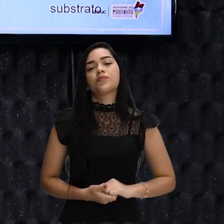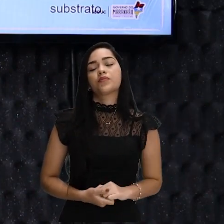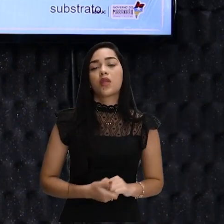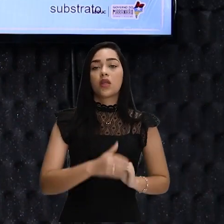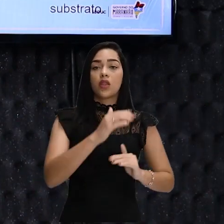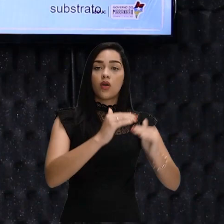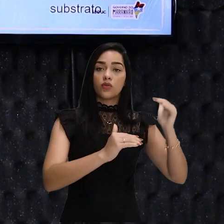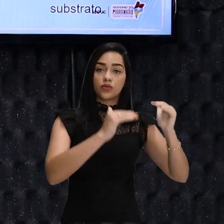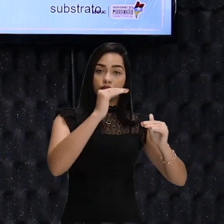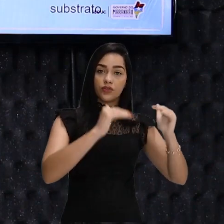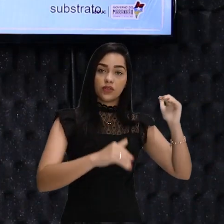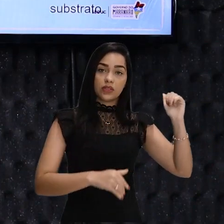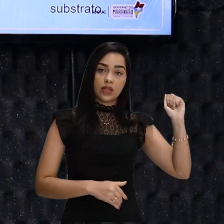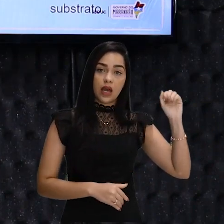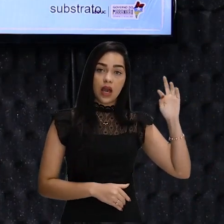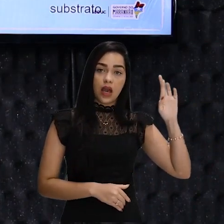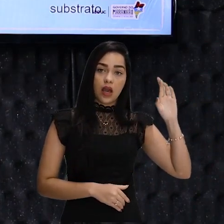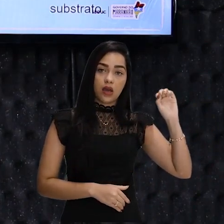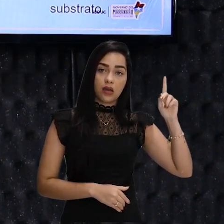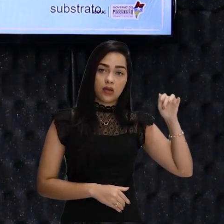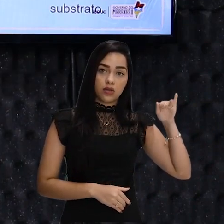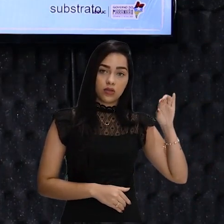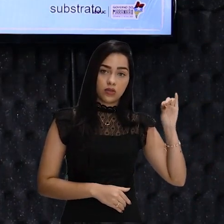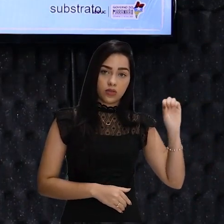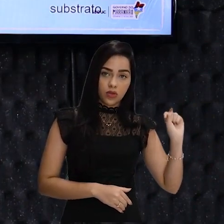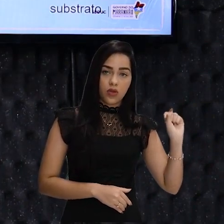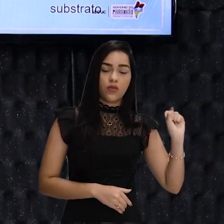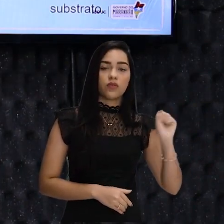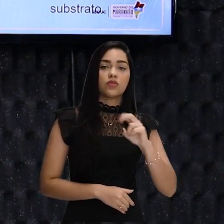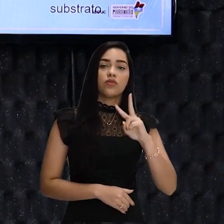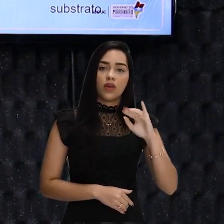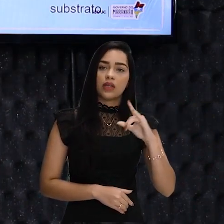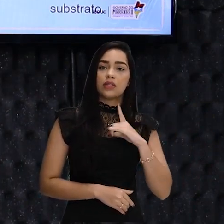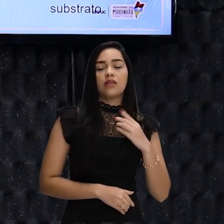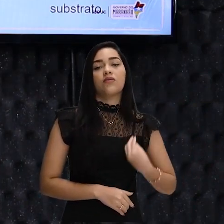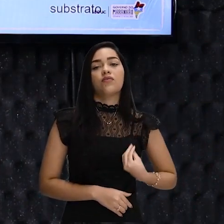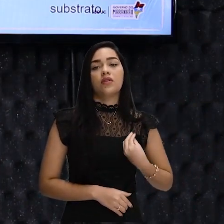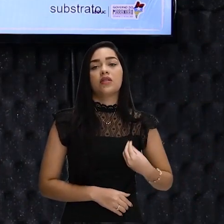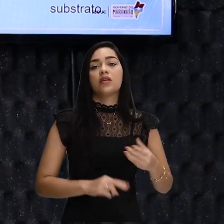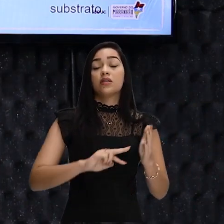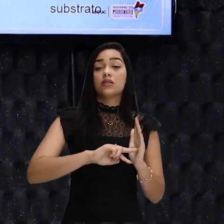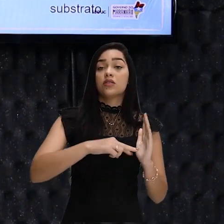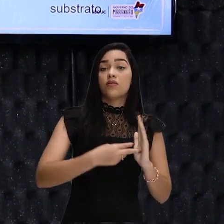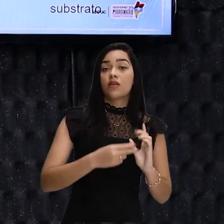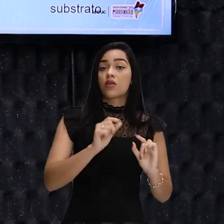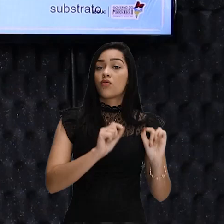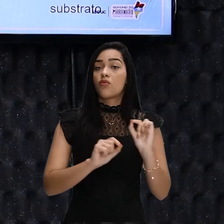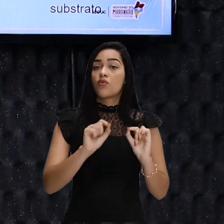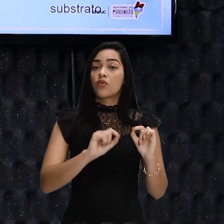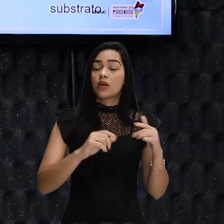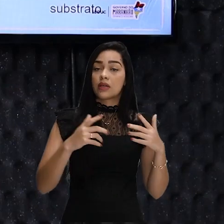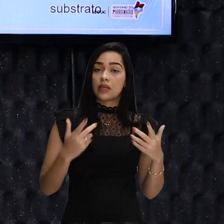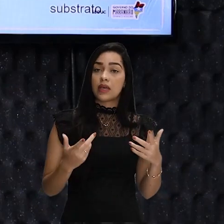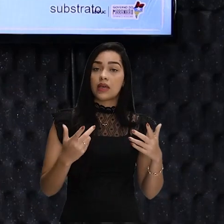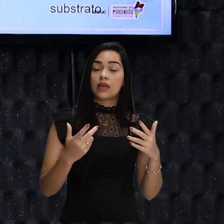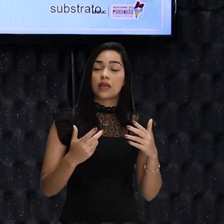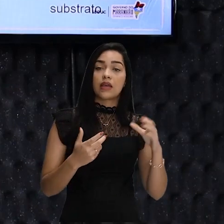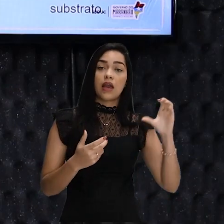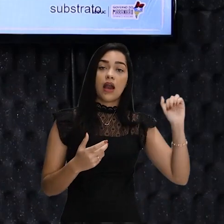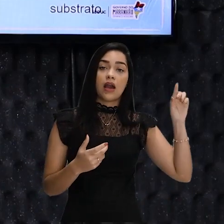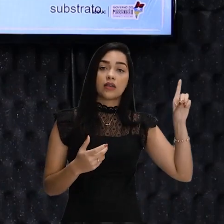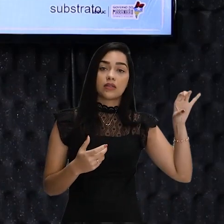os níveis tróficos superiores da cadeia também vão existir. Ou seja, isso faz com que as